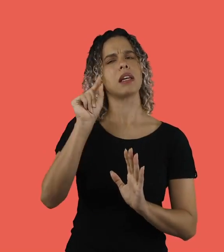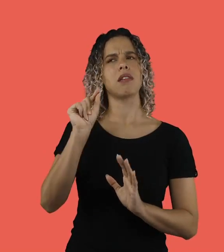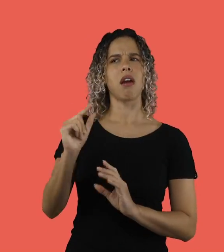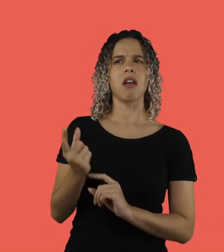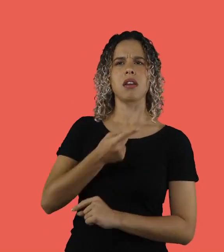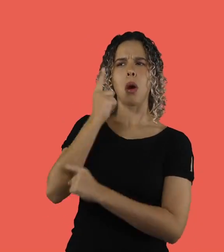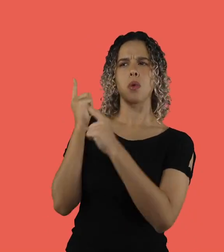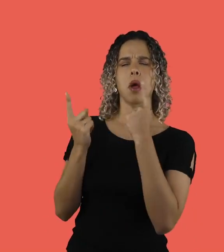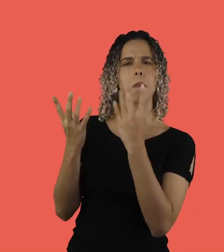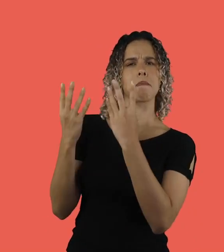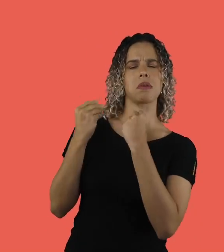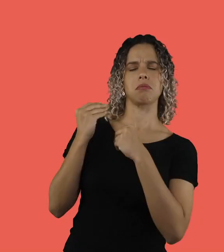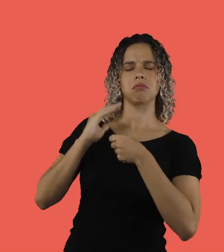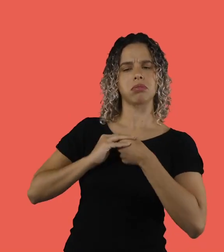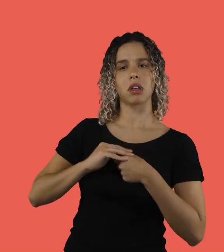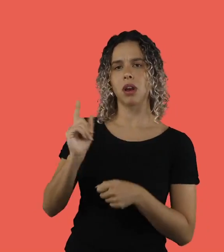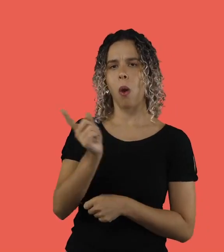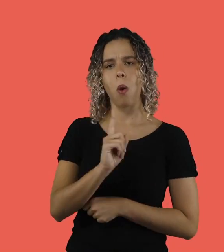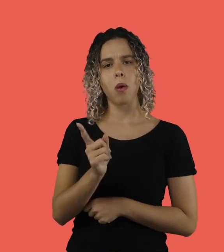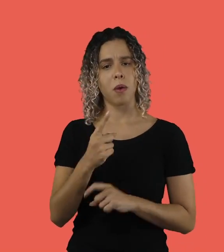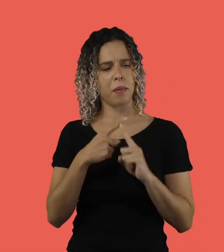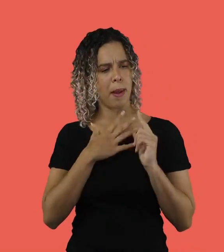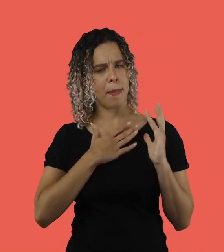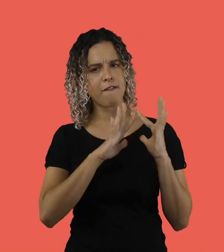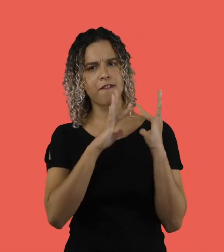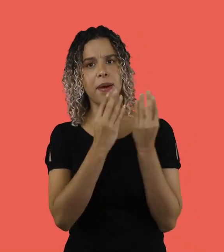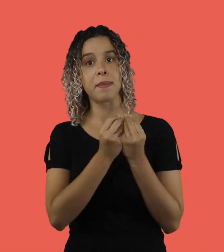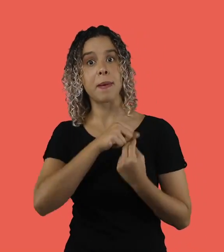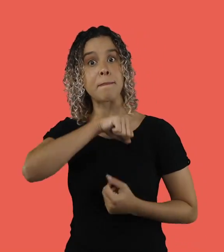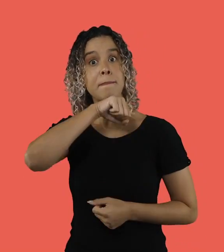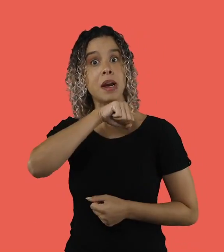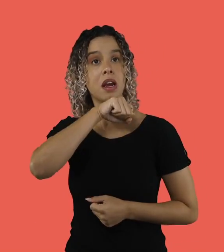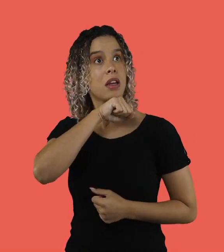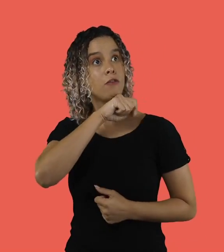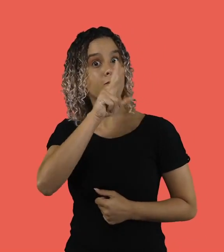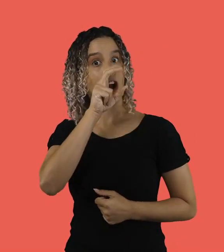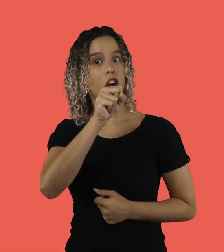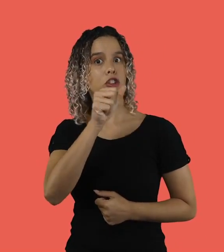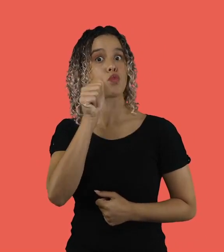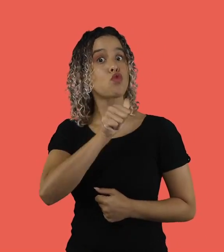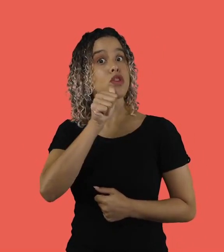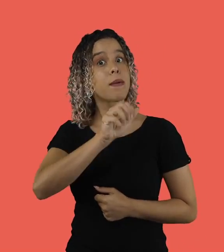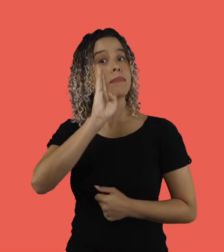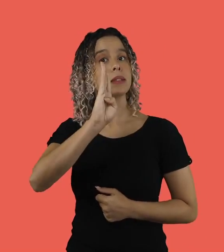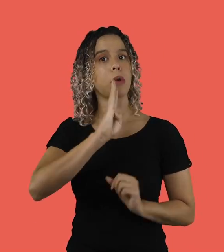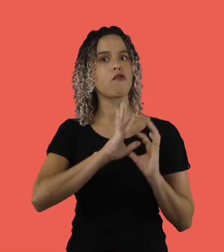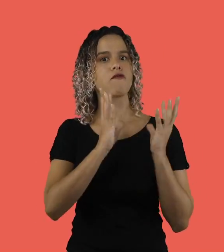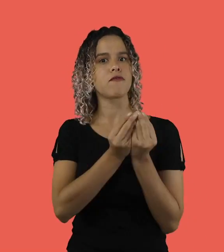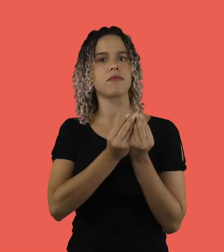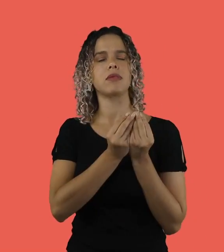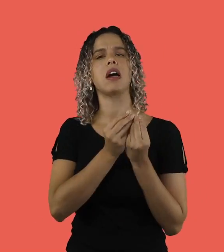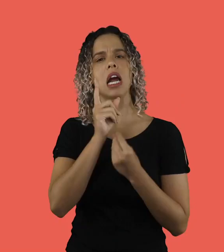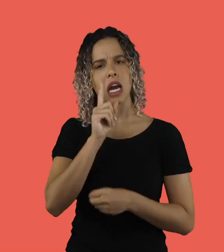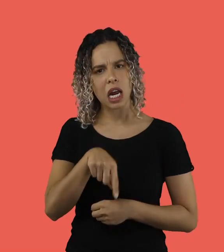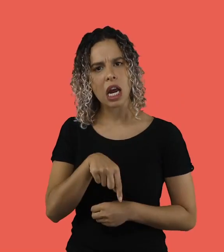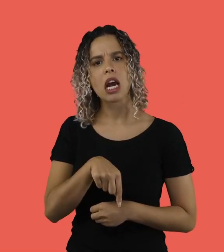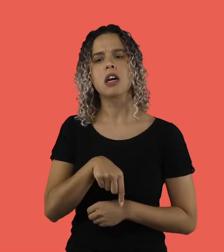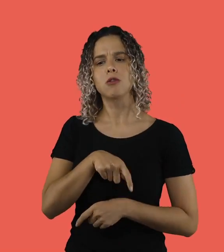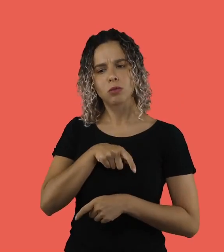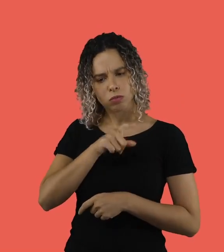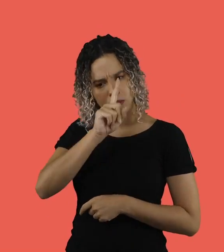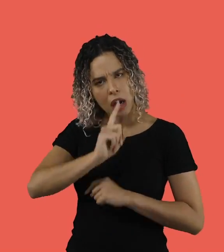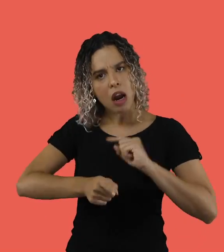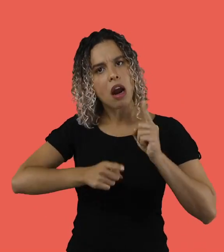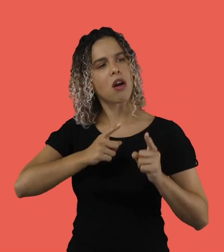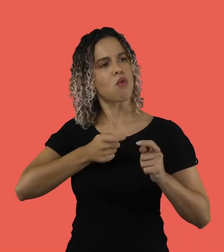posso deixar isso, não posso, porque eu venho de uma família que é muito matriarcal. As mulheres da minha família são mulheres que dominam